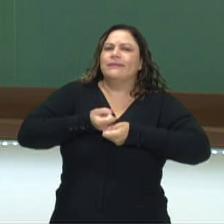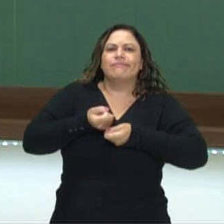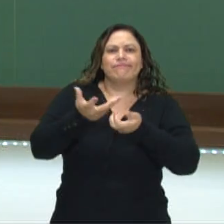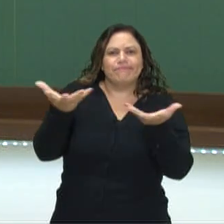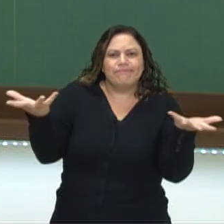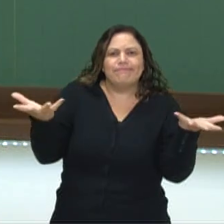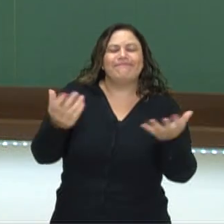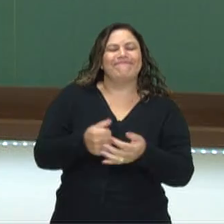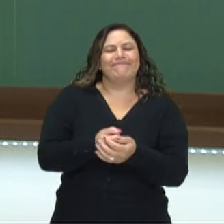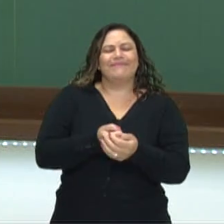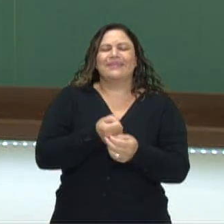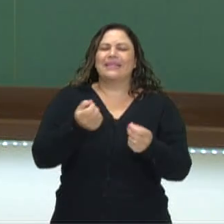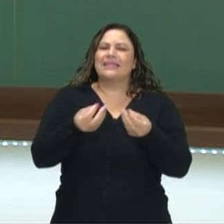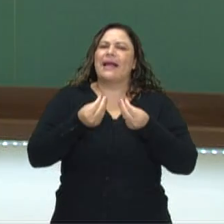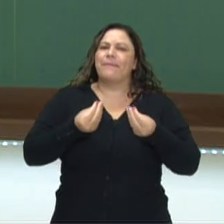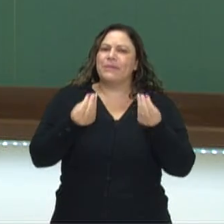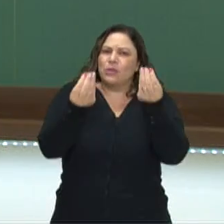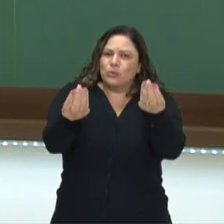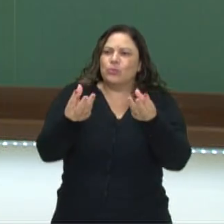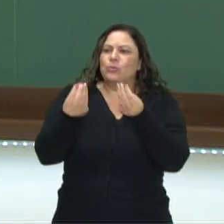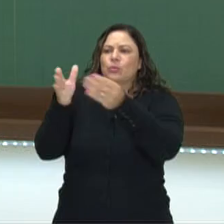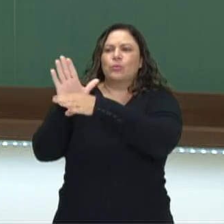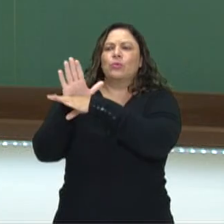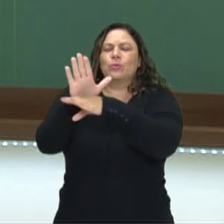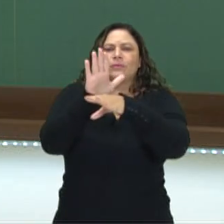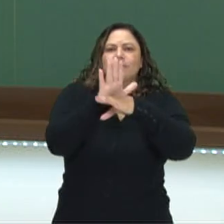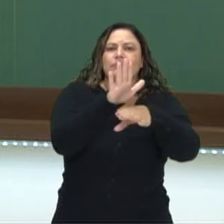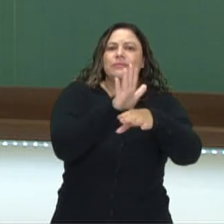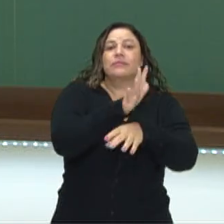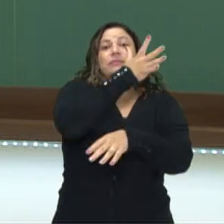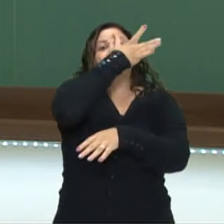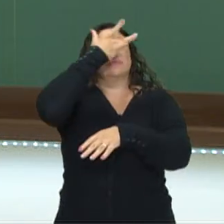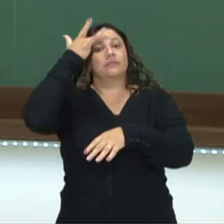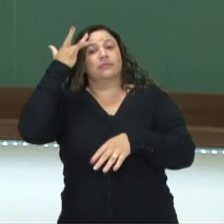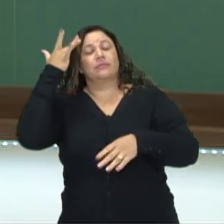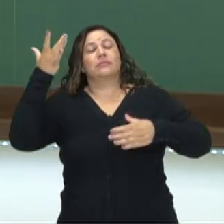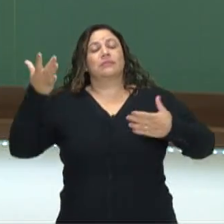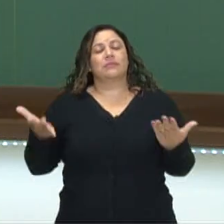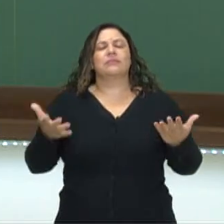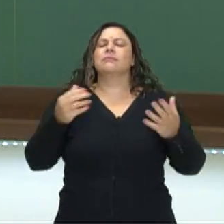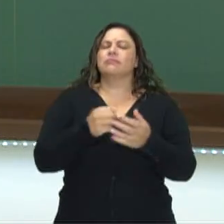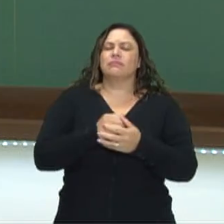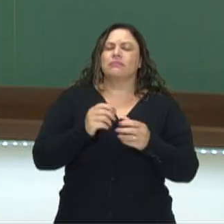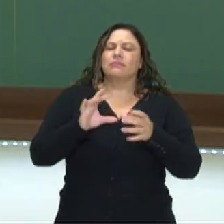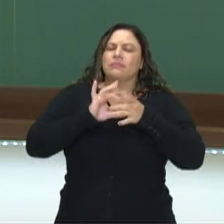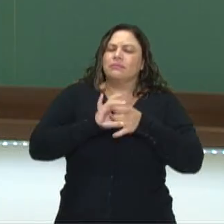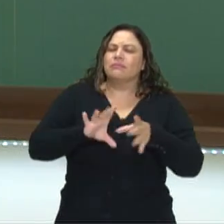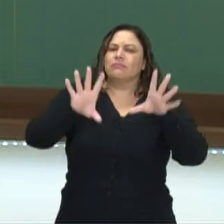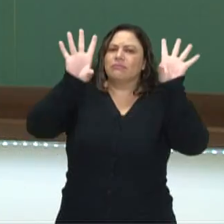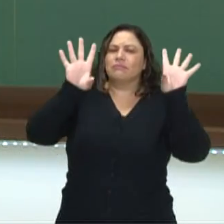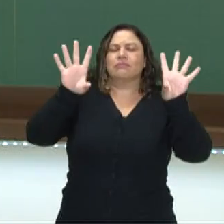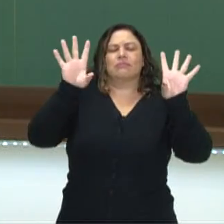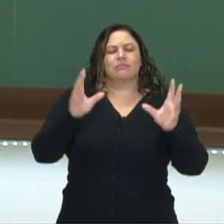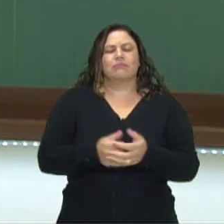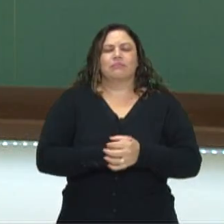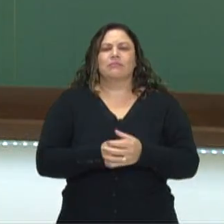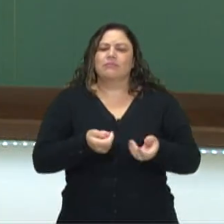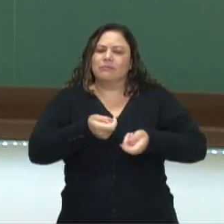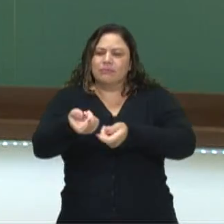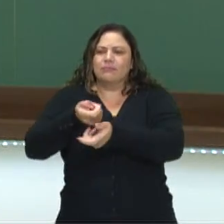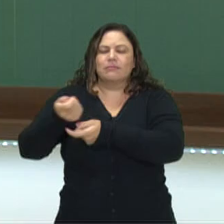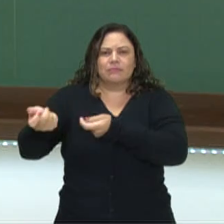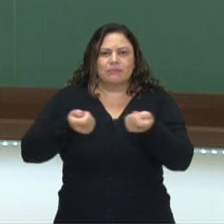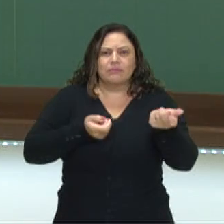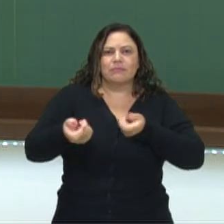mão fechada, né, mas que ajuda as pessoas e tal, então que dispõe ali das suas riquezas.